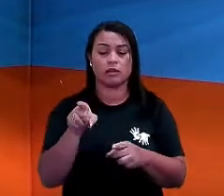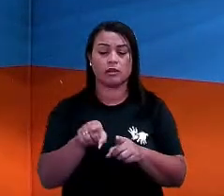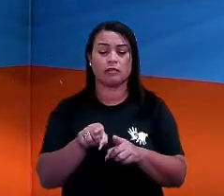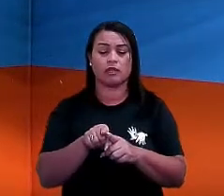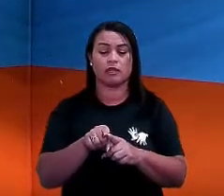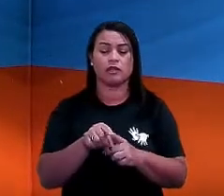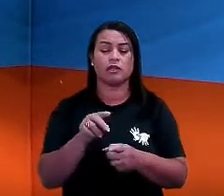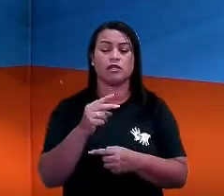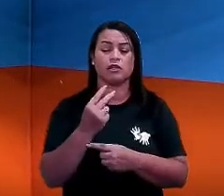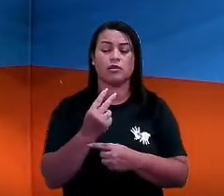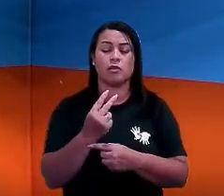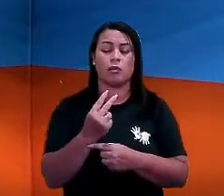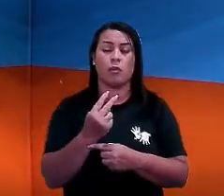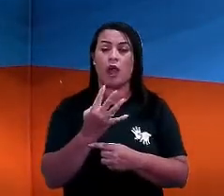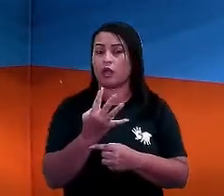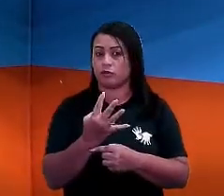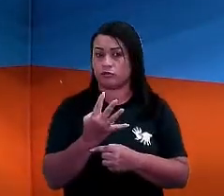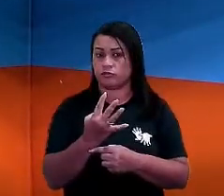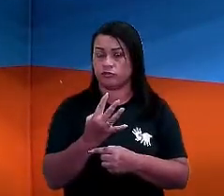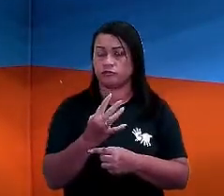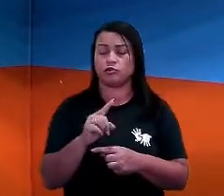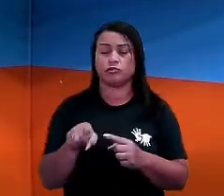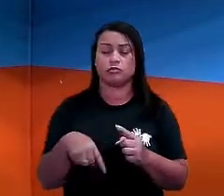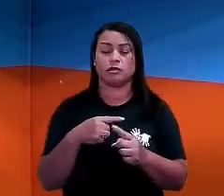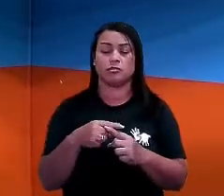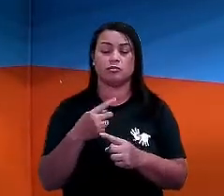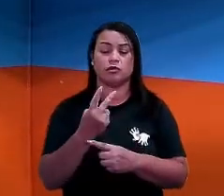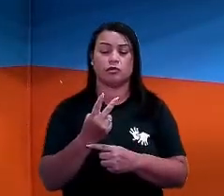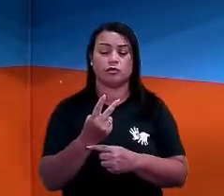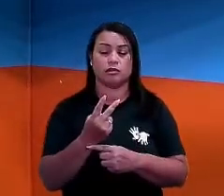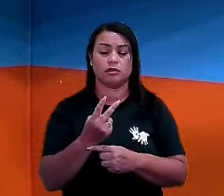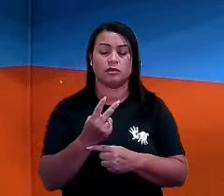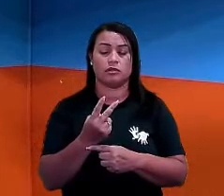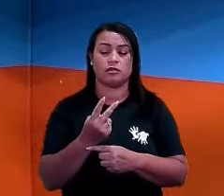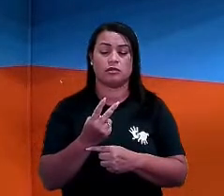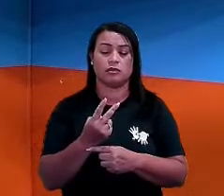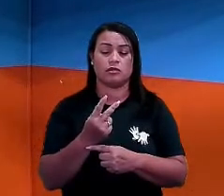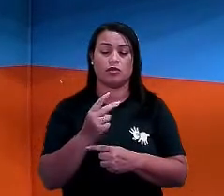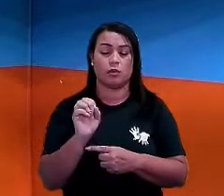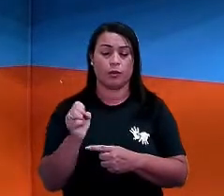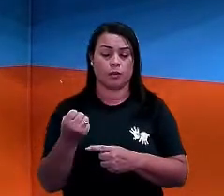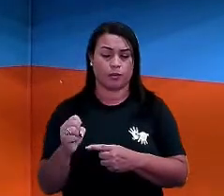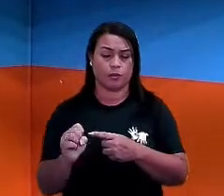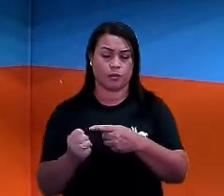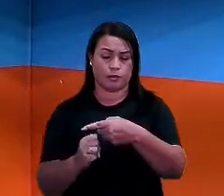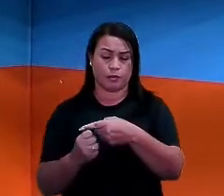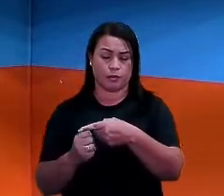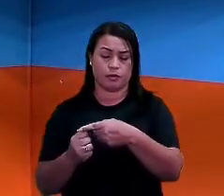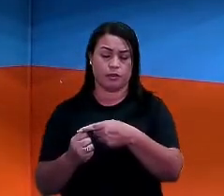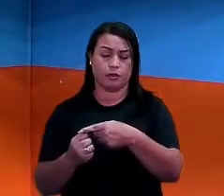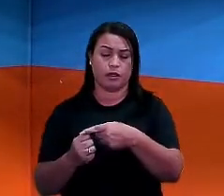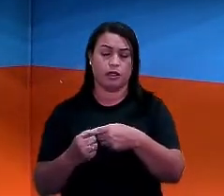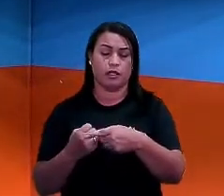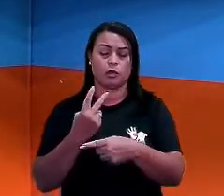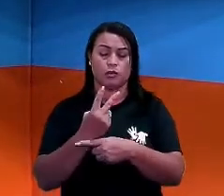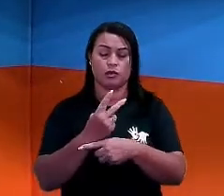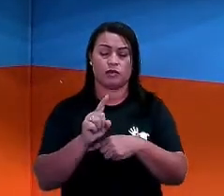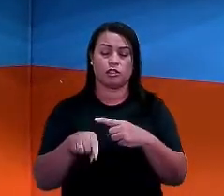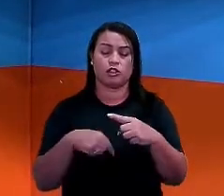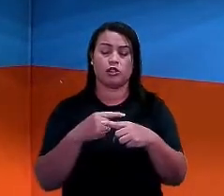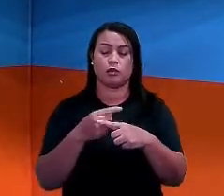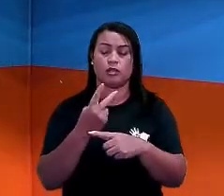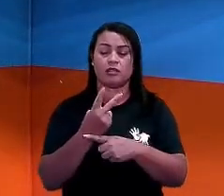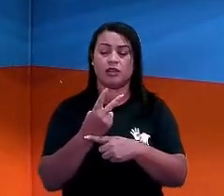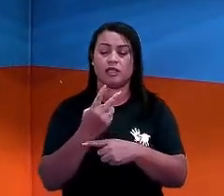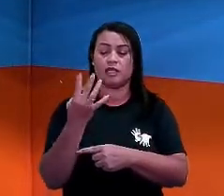Ó, se eu multiplicar por 2 aqui de novo, vai dar 4 vezes 2, que vai dar 8. E 2